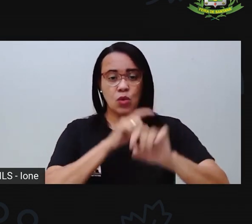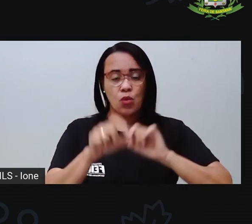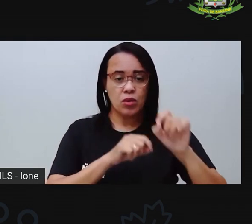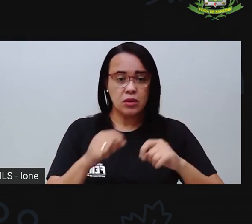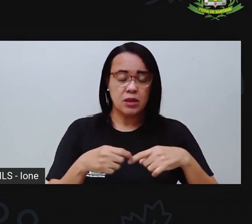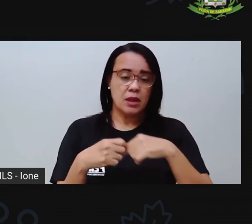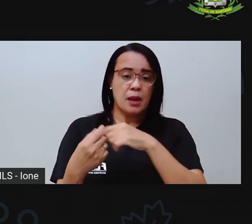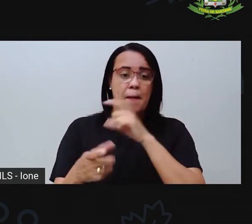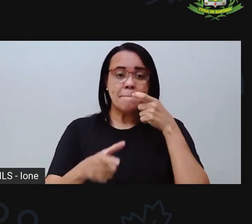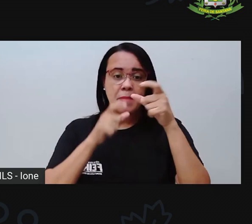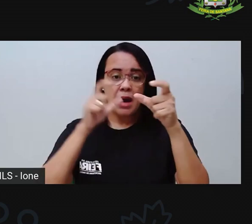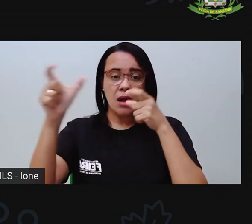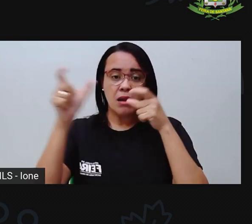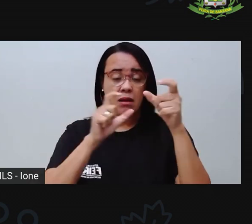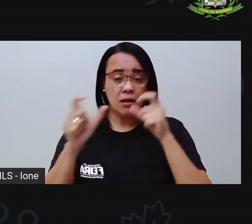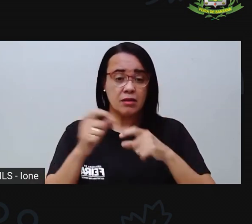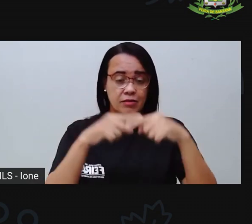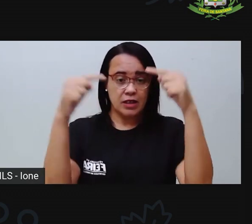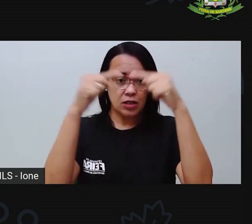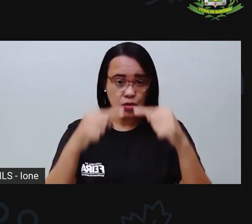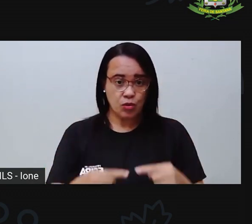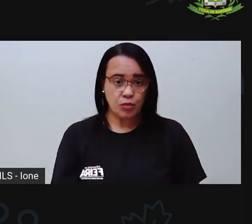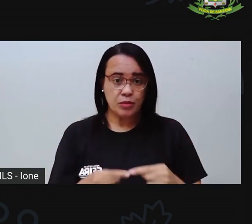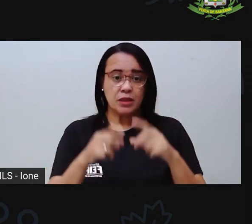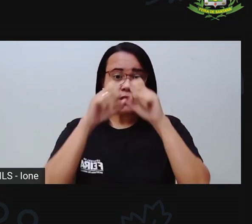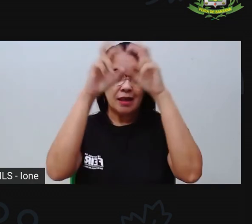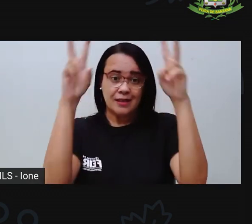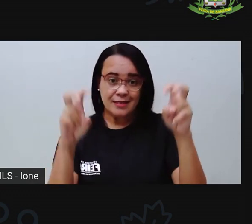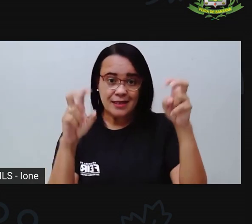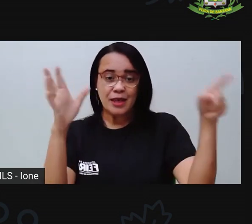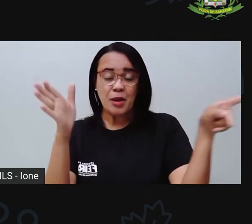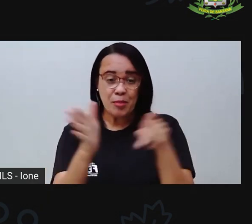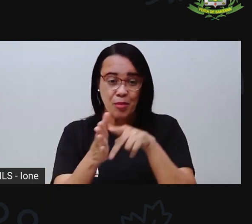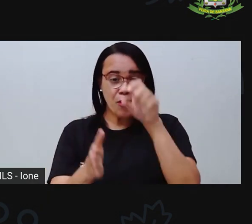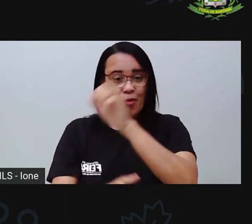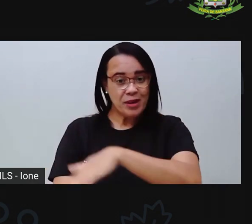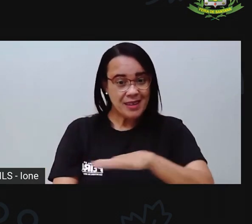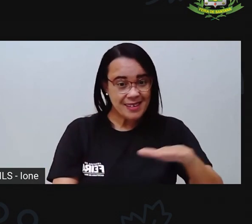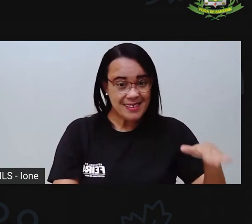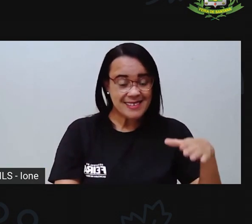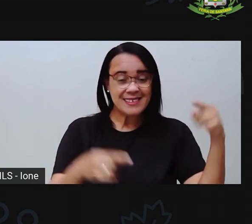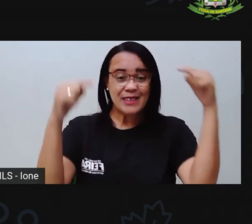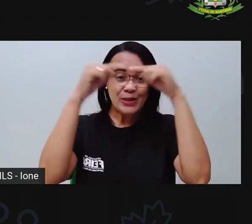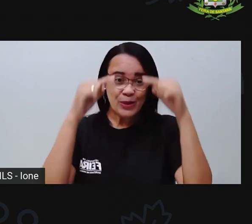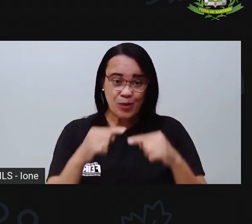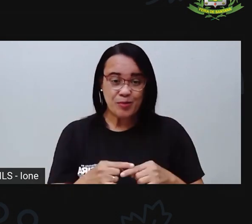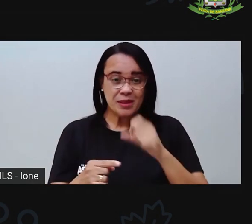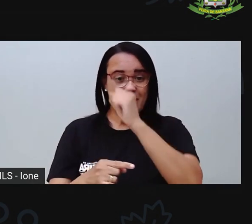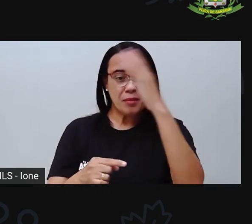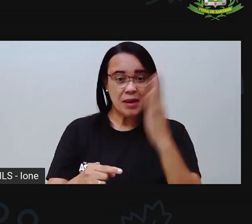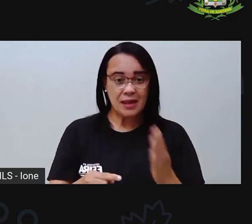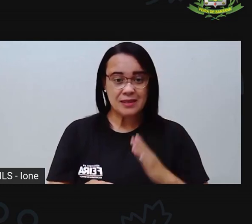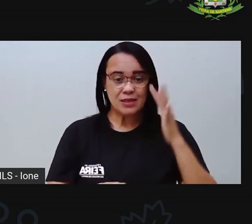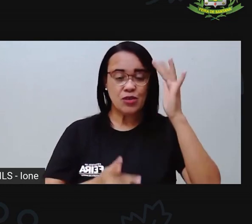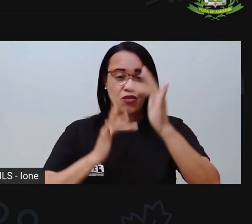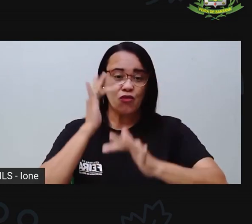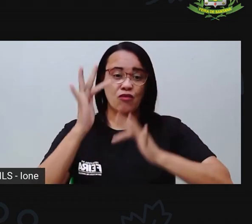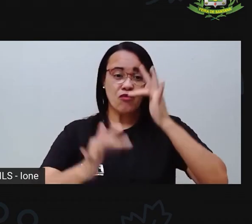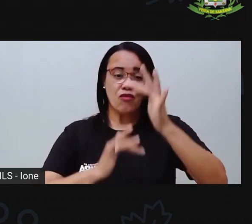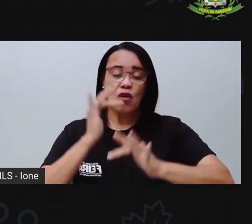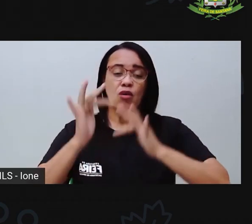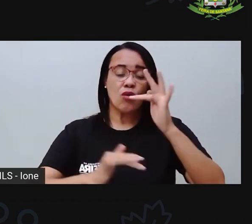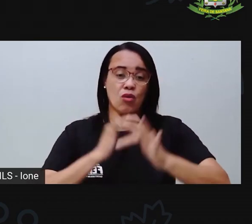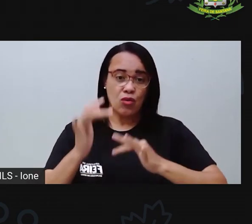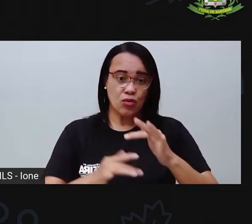temática infantil, né? Com rimas que fazem parte do nosso folclore, do folclore brasileiro. Ou seja, são passados